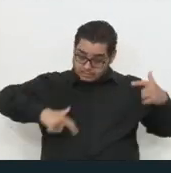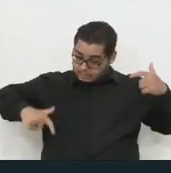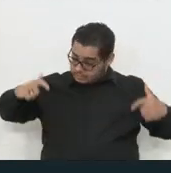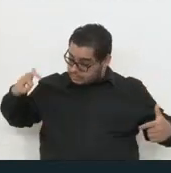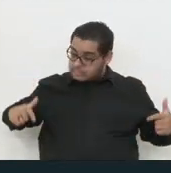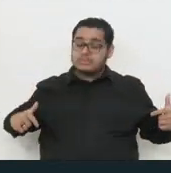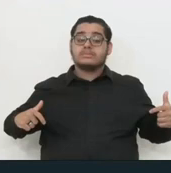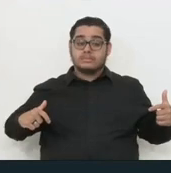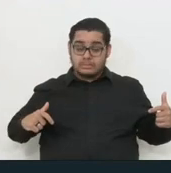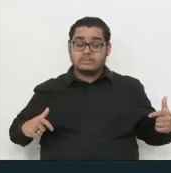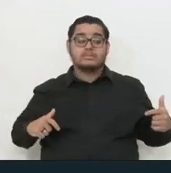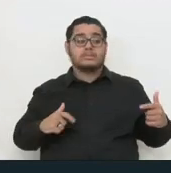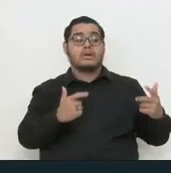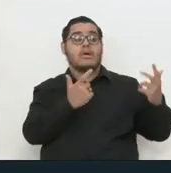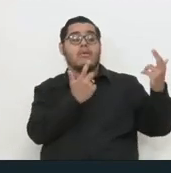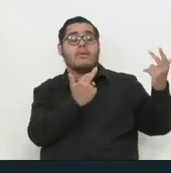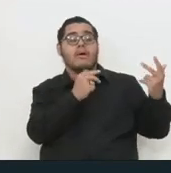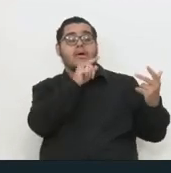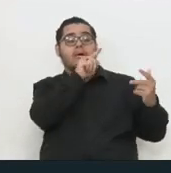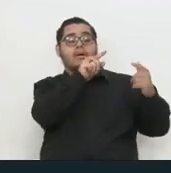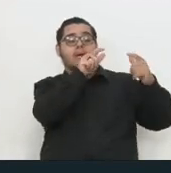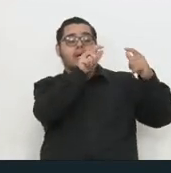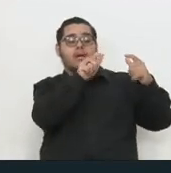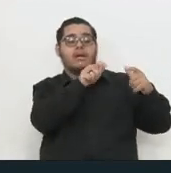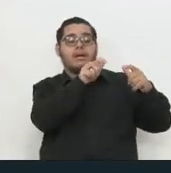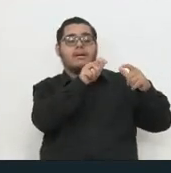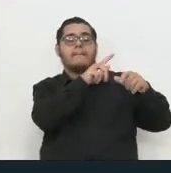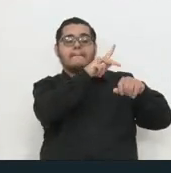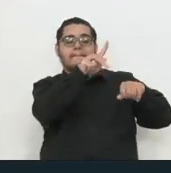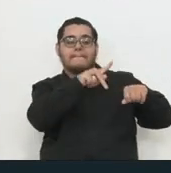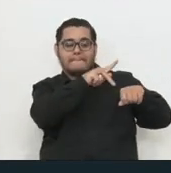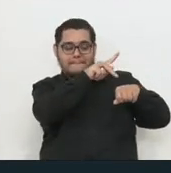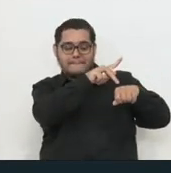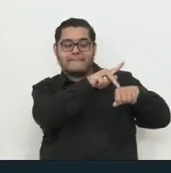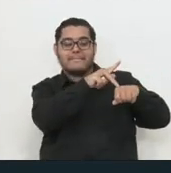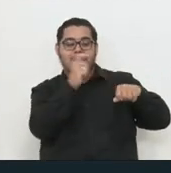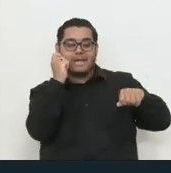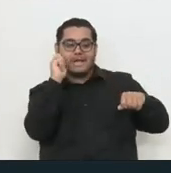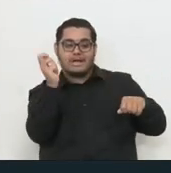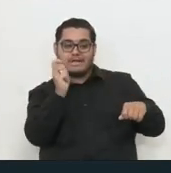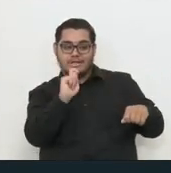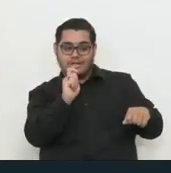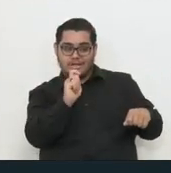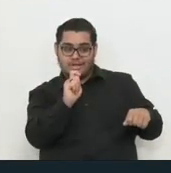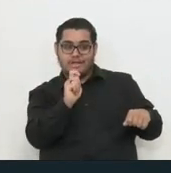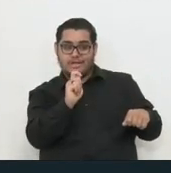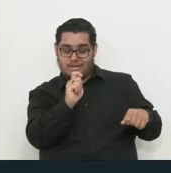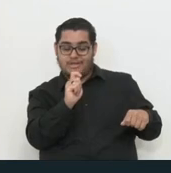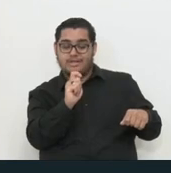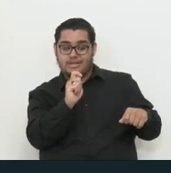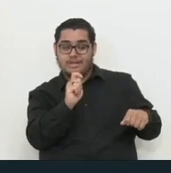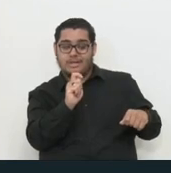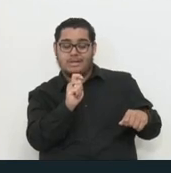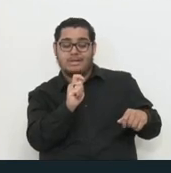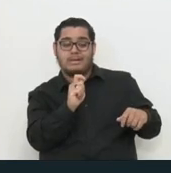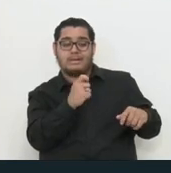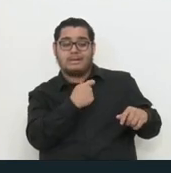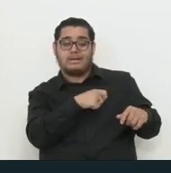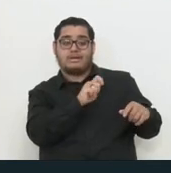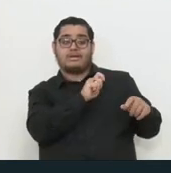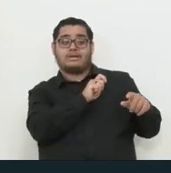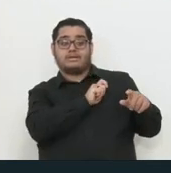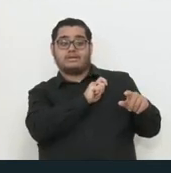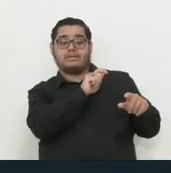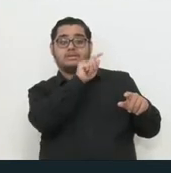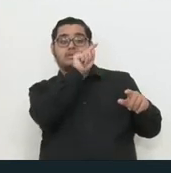na Argentina foi aprovado que a dona de casa tem direito